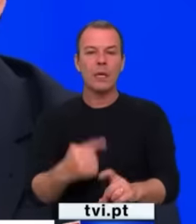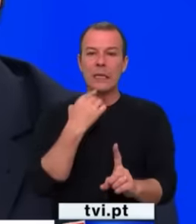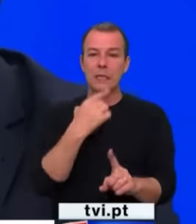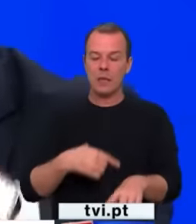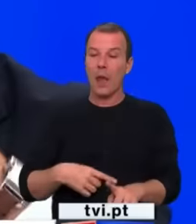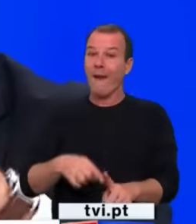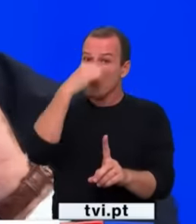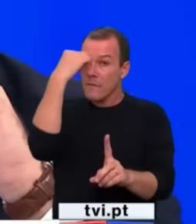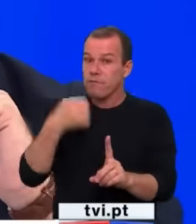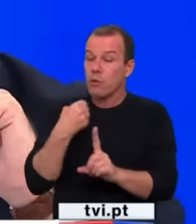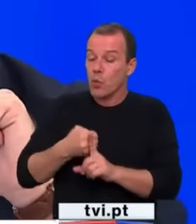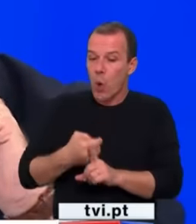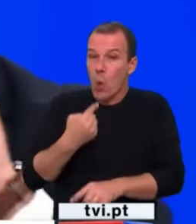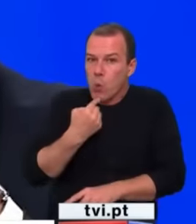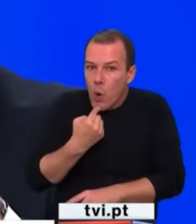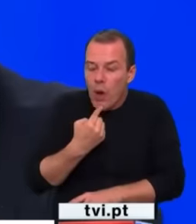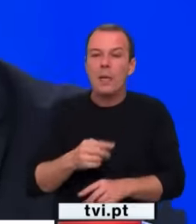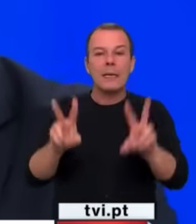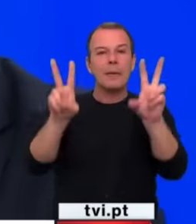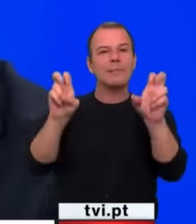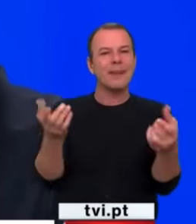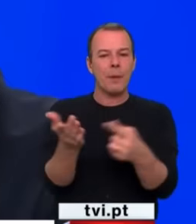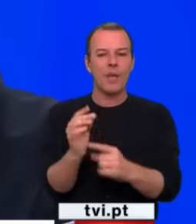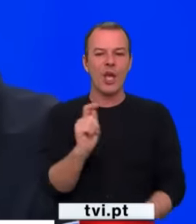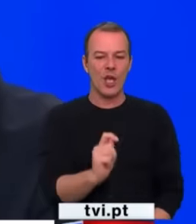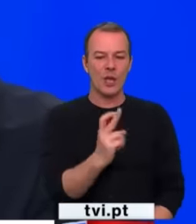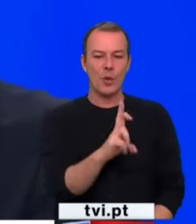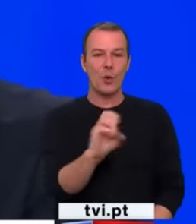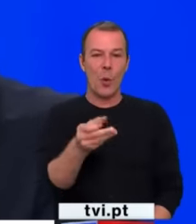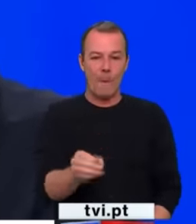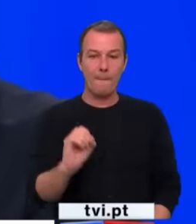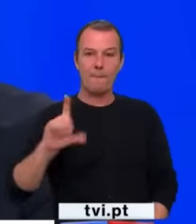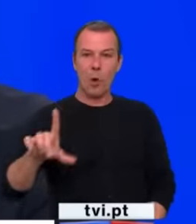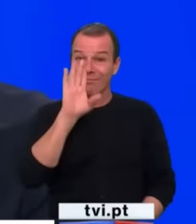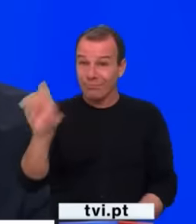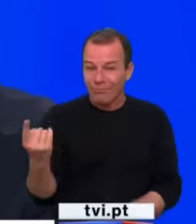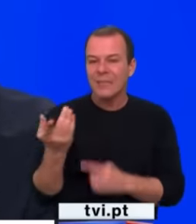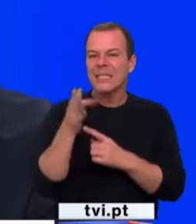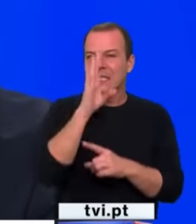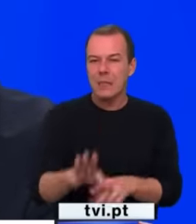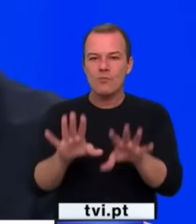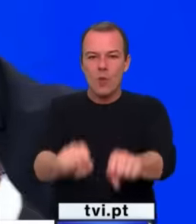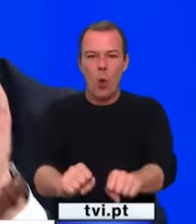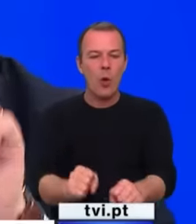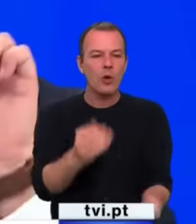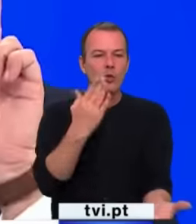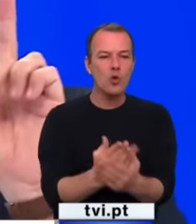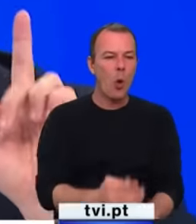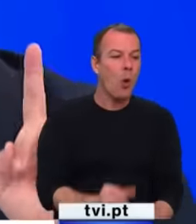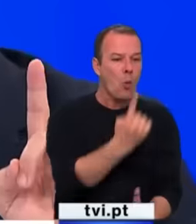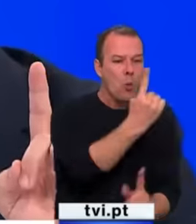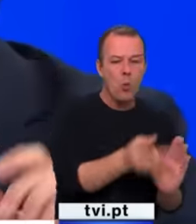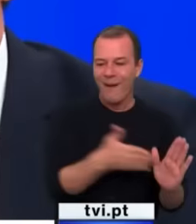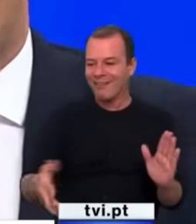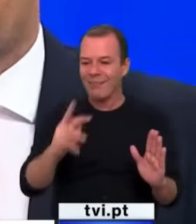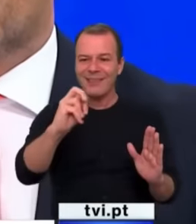tempo. Até referindo-se ao contexto internacional, à Europol, que hoje fazemos uma apreensão destes bens de 1 a 3%. 1 a